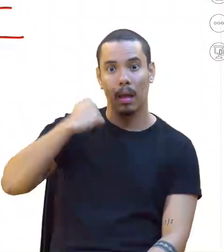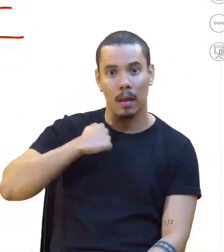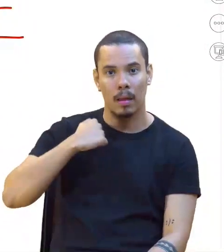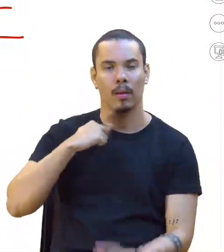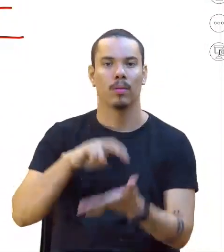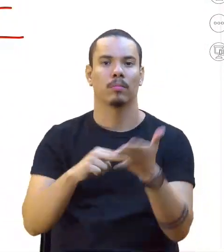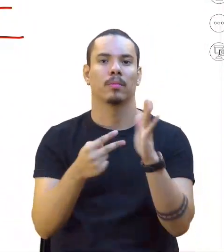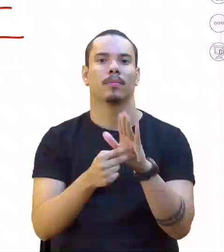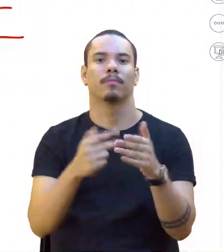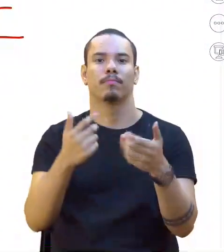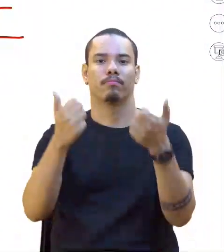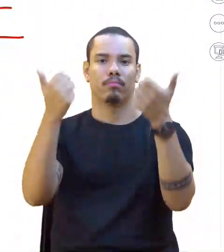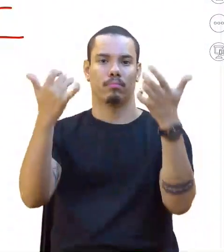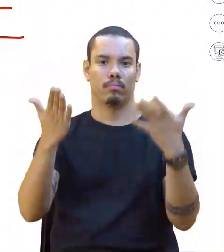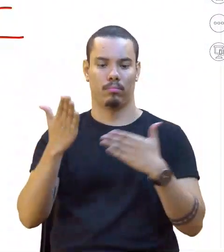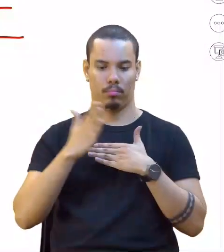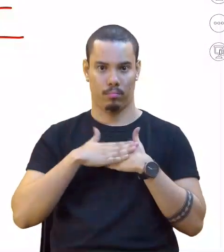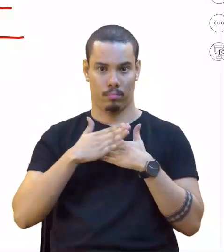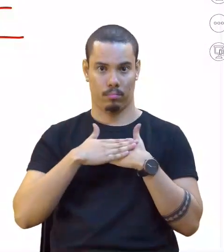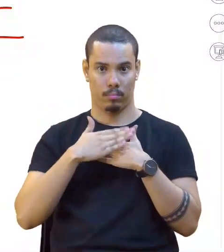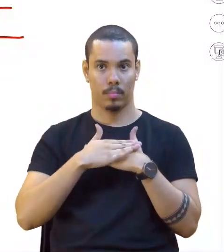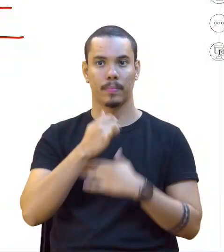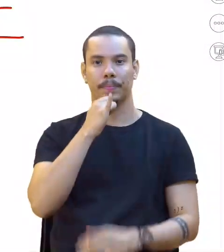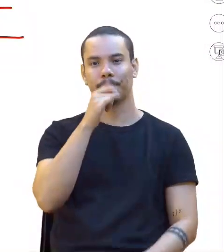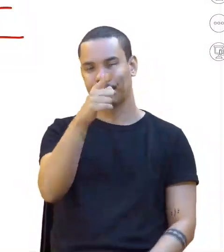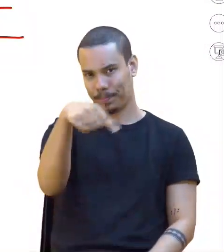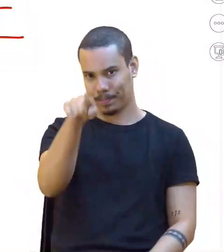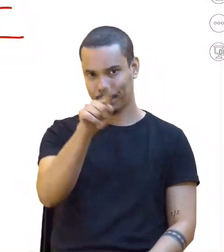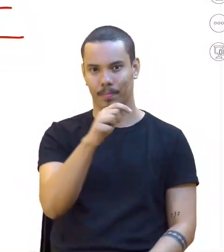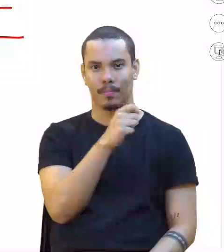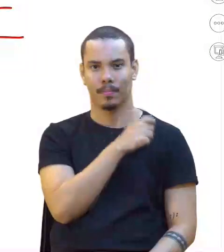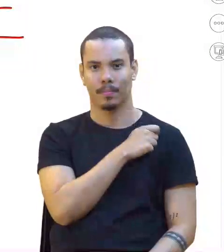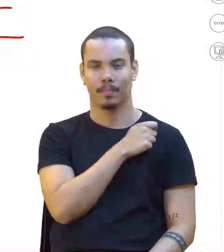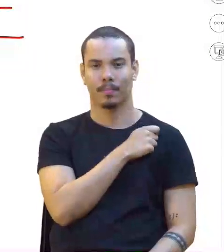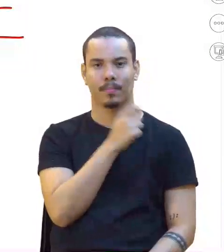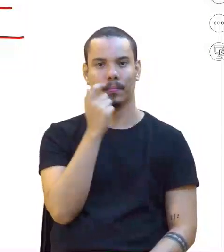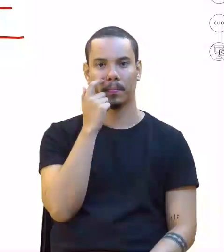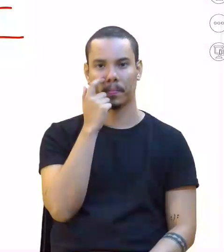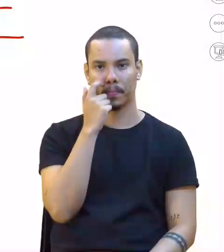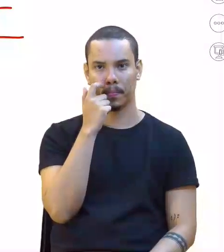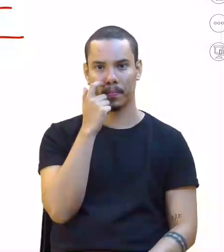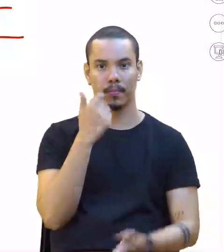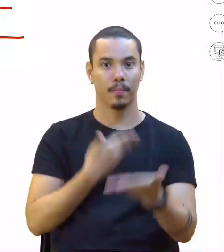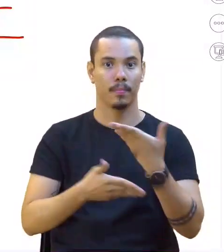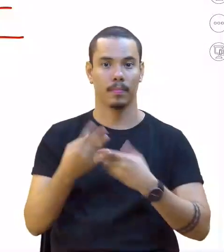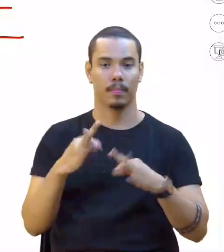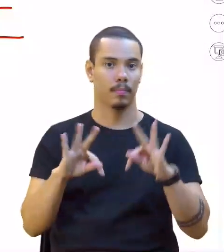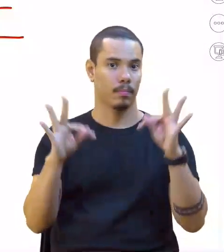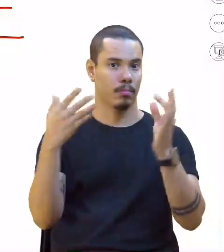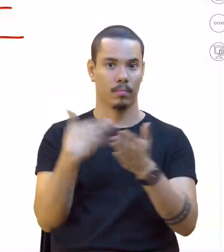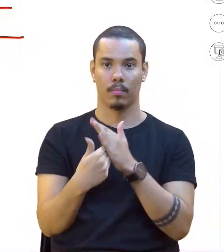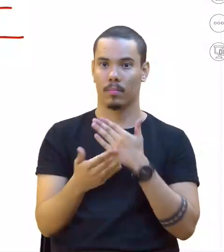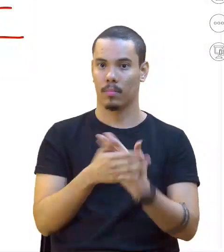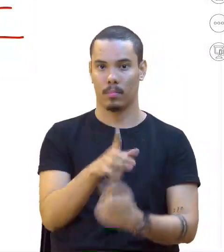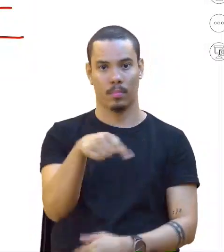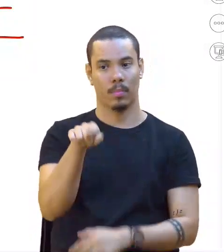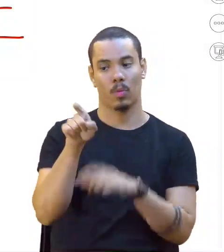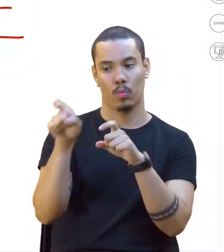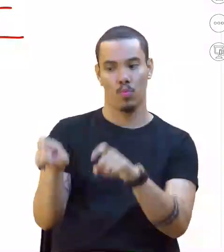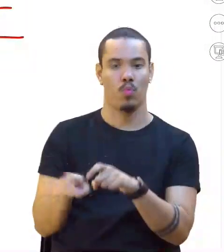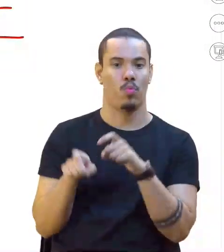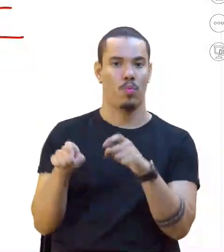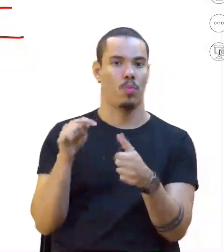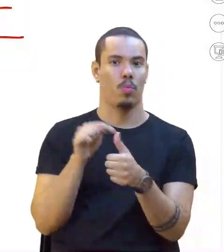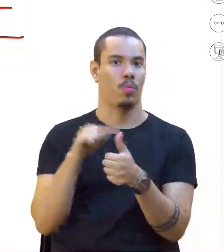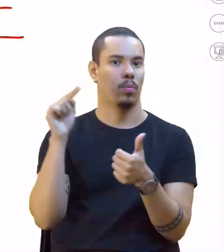ela. Você aí, aluno da mediação, onde quer que você esteja, seja na zona rural,